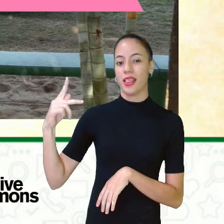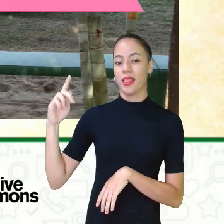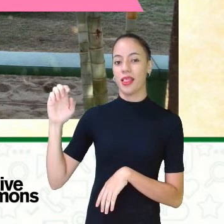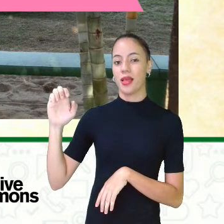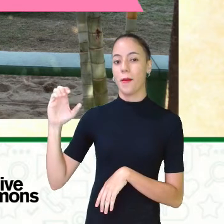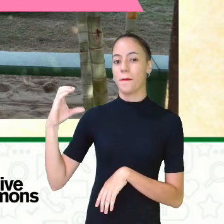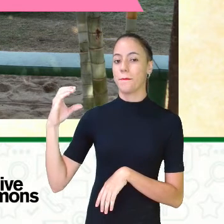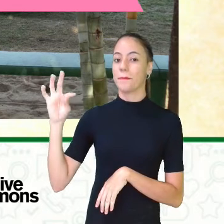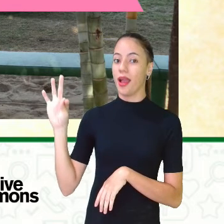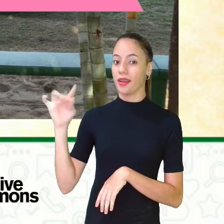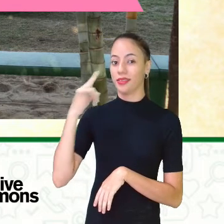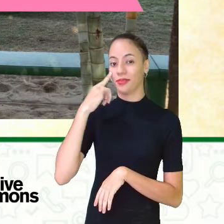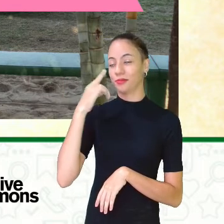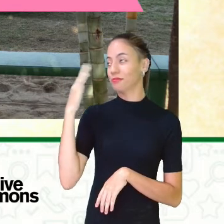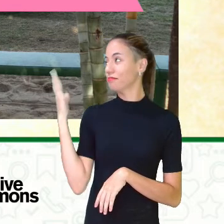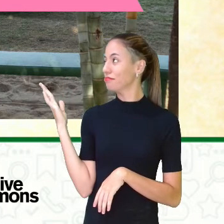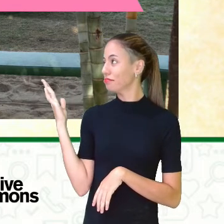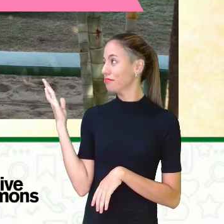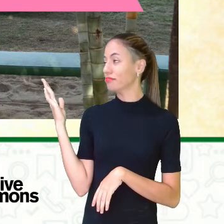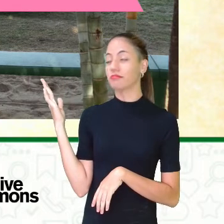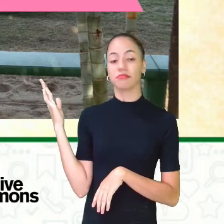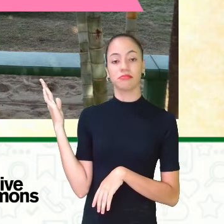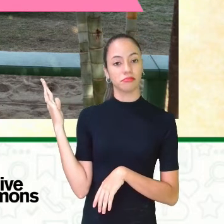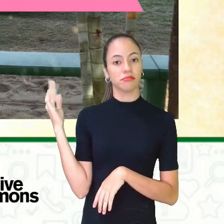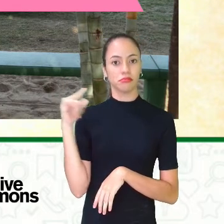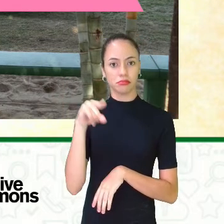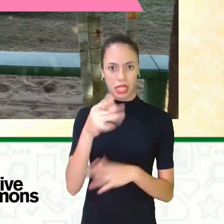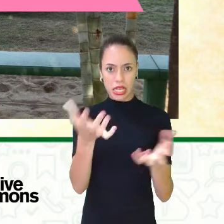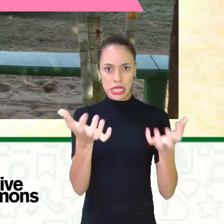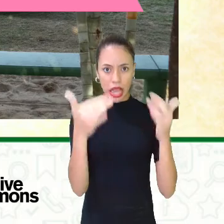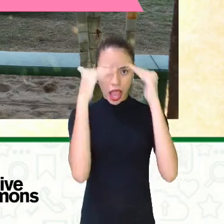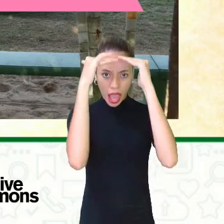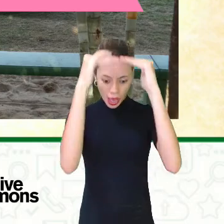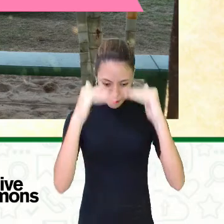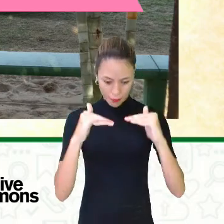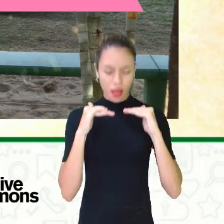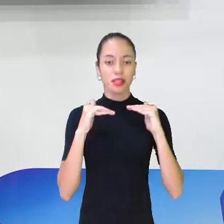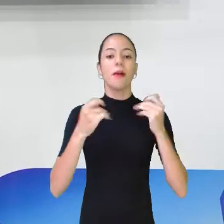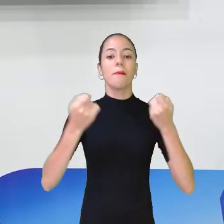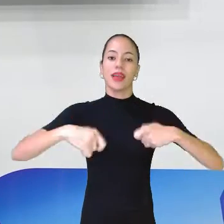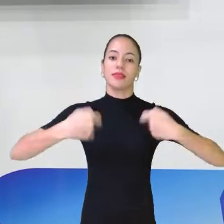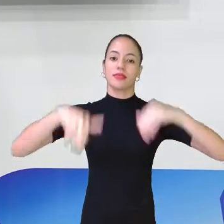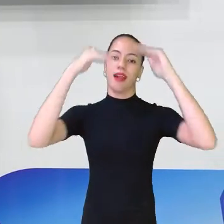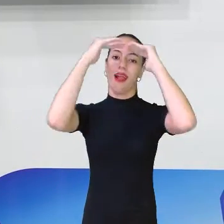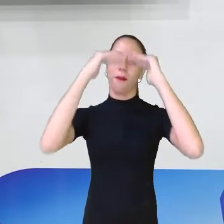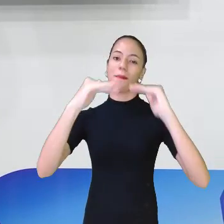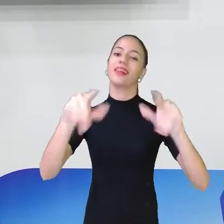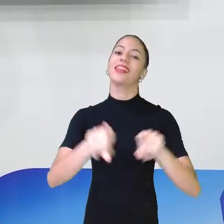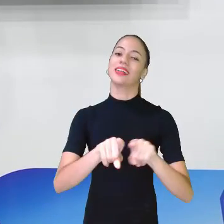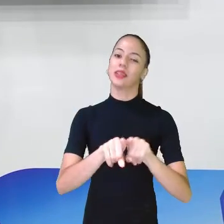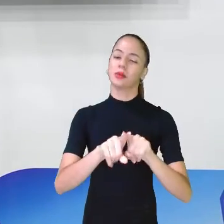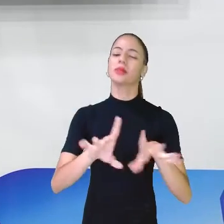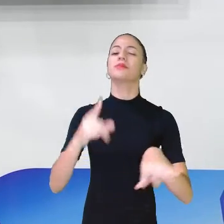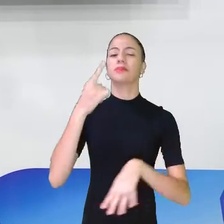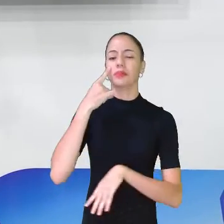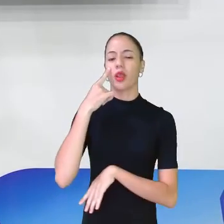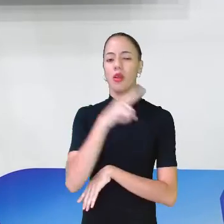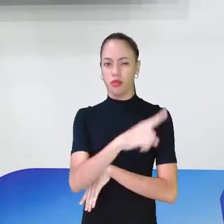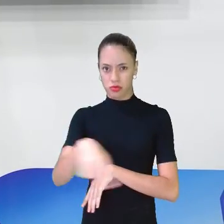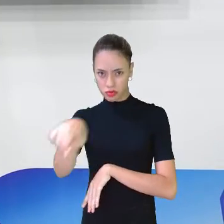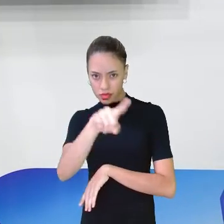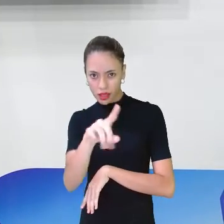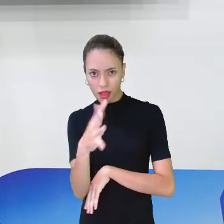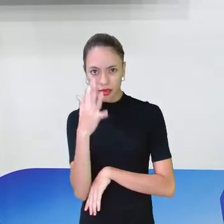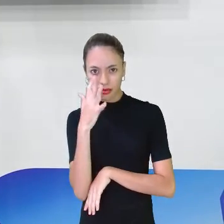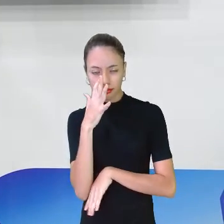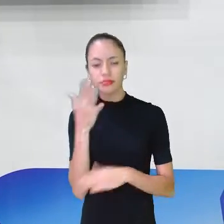hein? Respeite se quer ser respeitado. Será que você aí, você que está aí nos